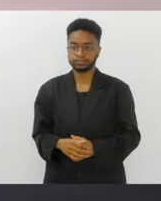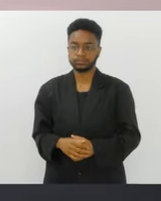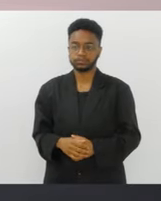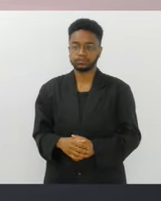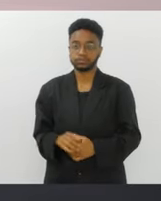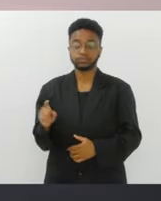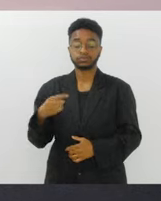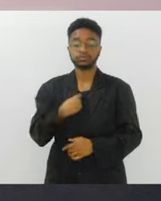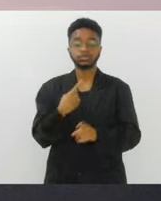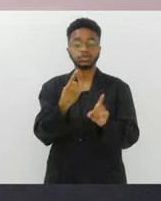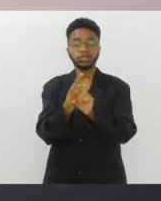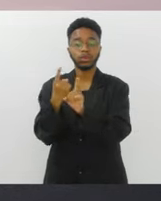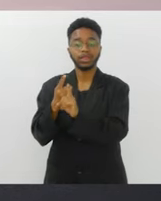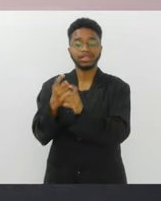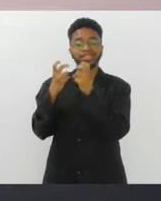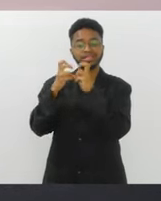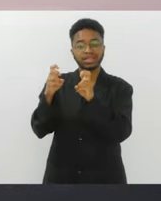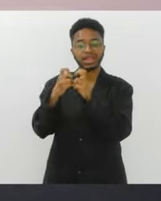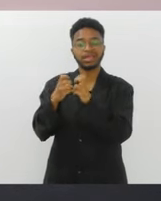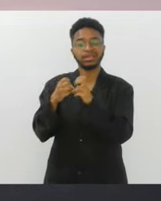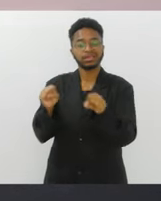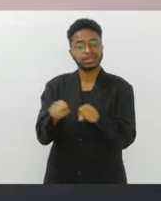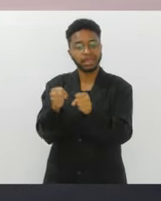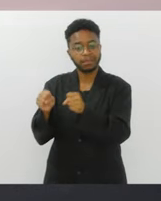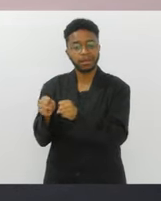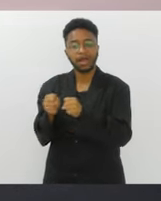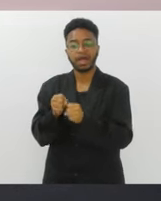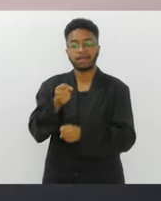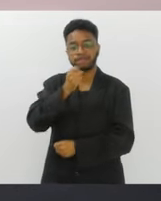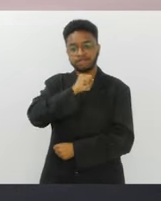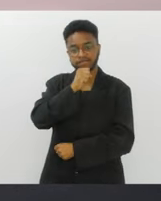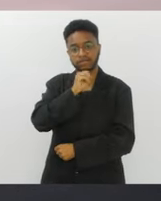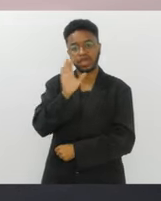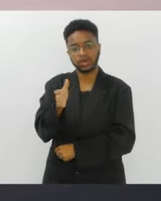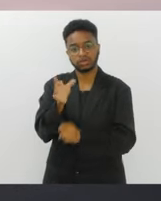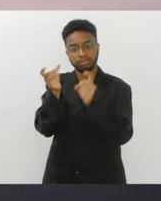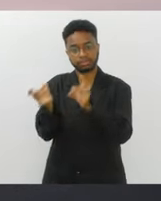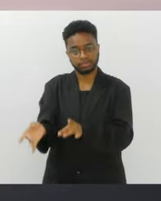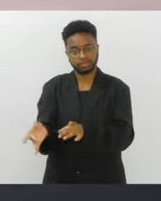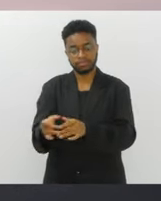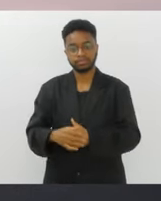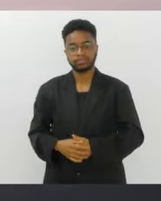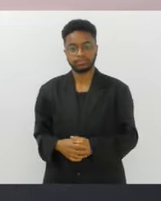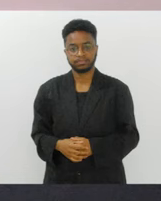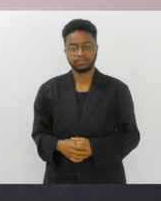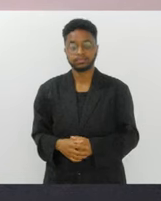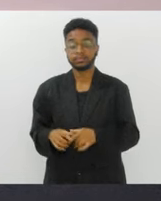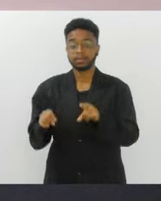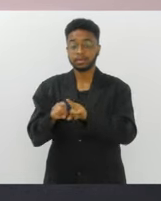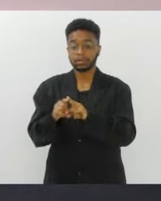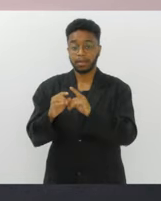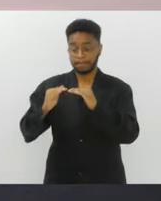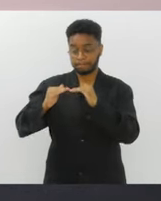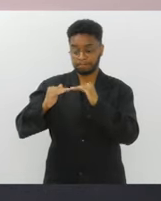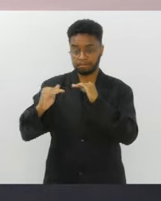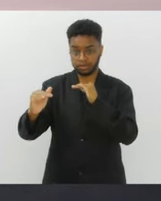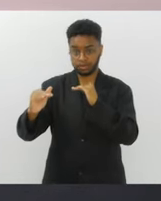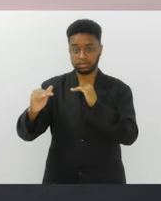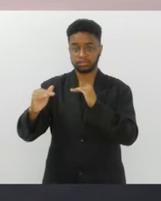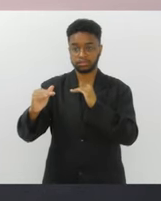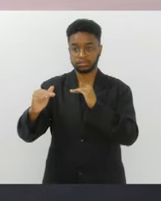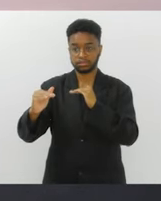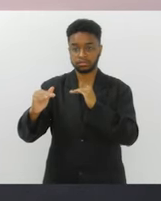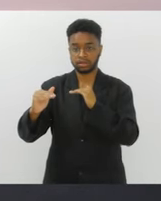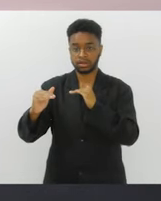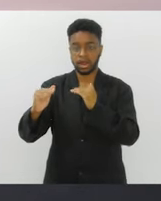Encontramos trem sucateado na malha ferroviária, as plataformas,